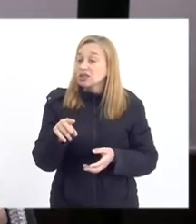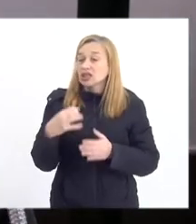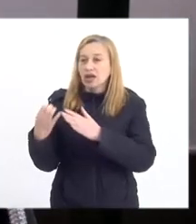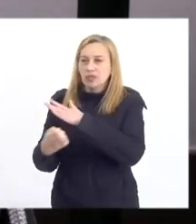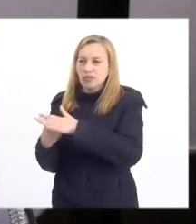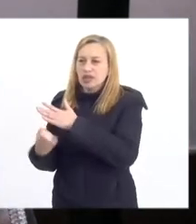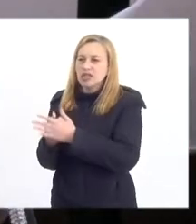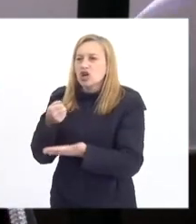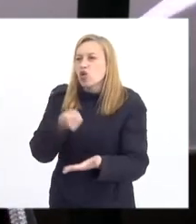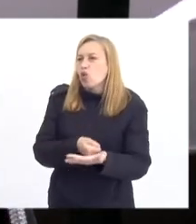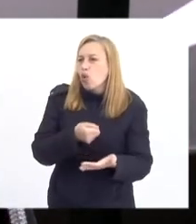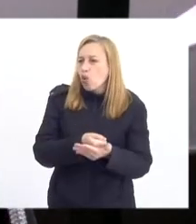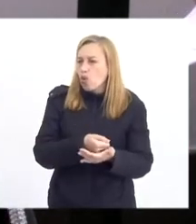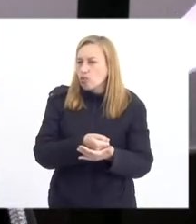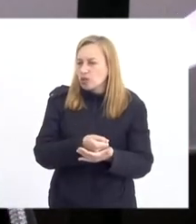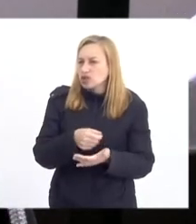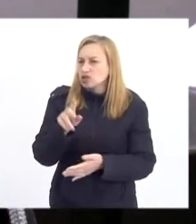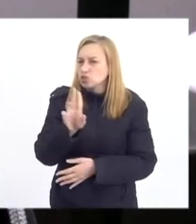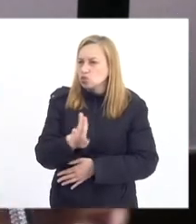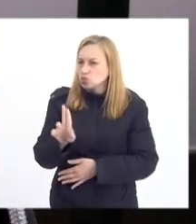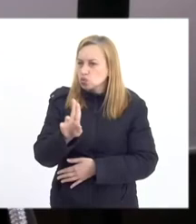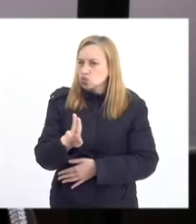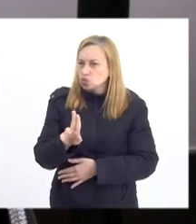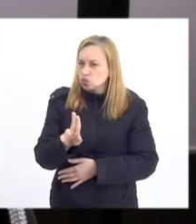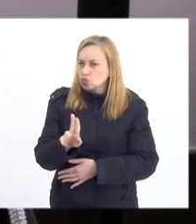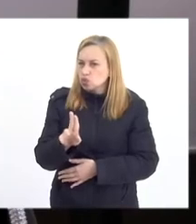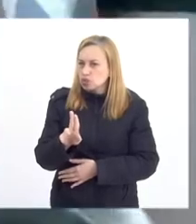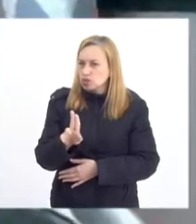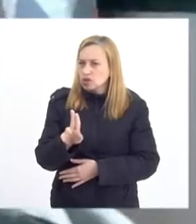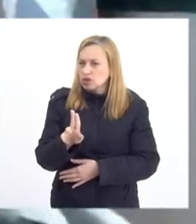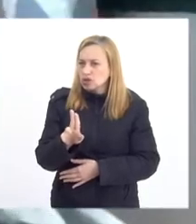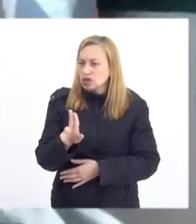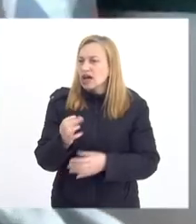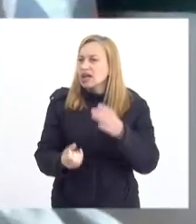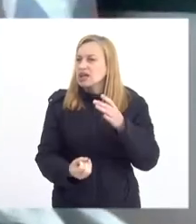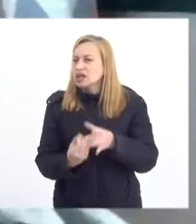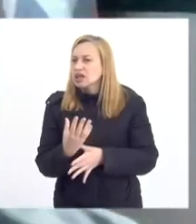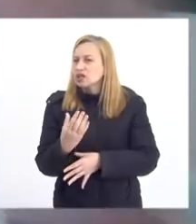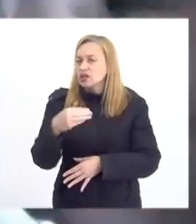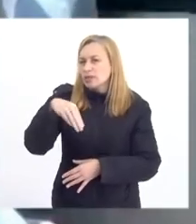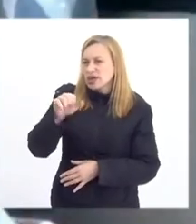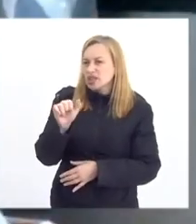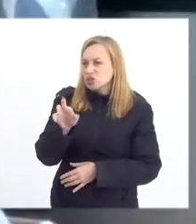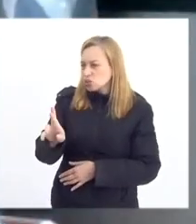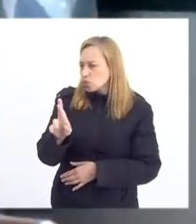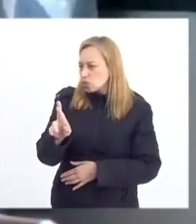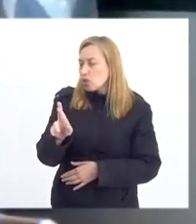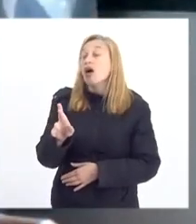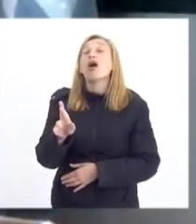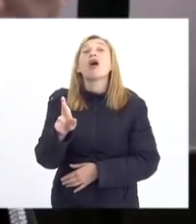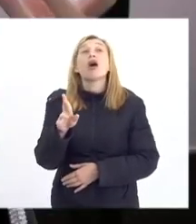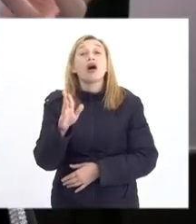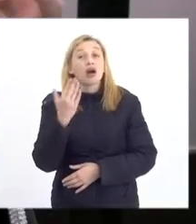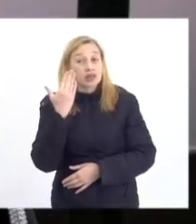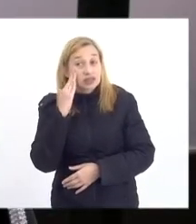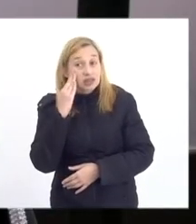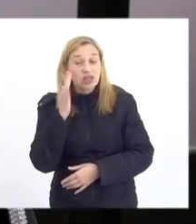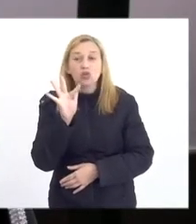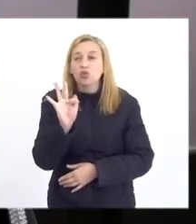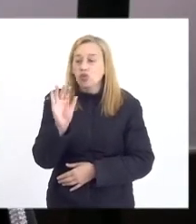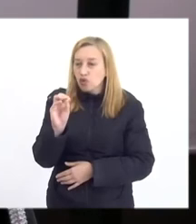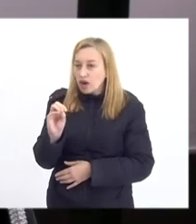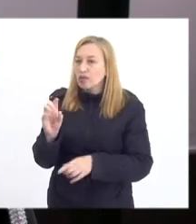cobre do usuário a instalação do medidor. Ah, é isso. Tá bom. É diferente. É que o Fábio Silva também